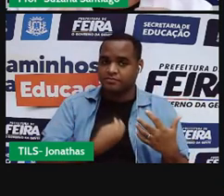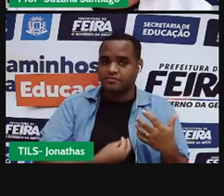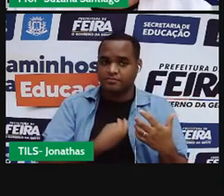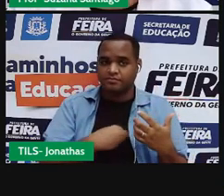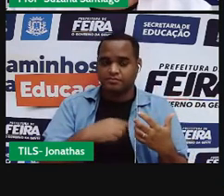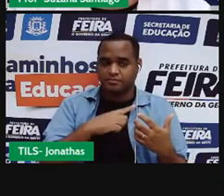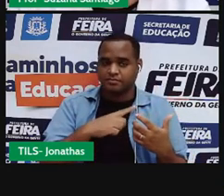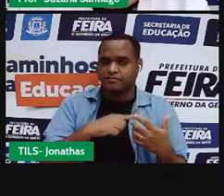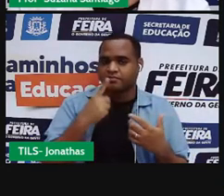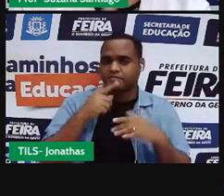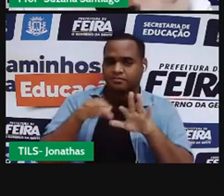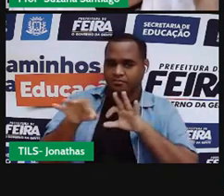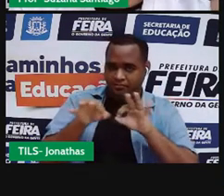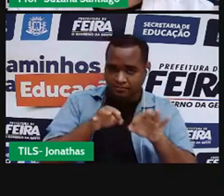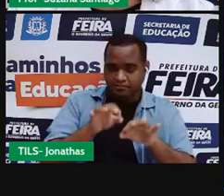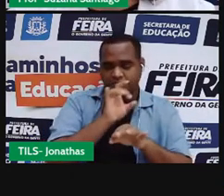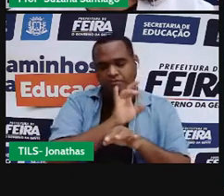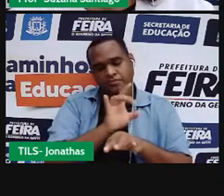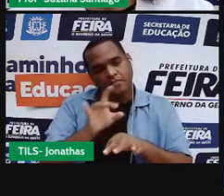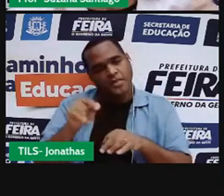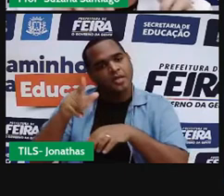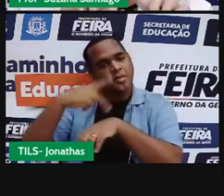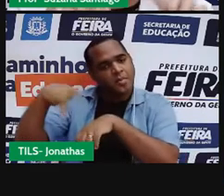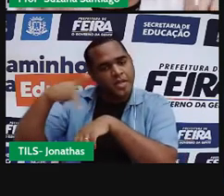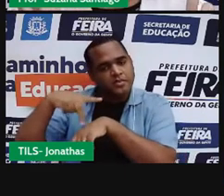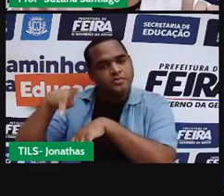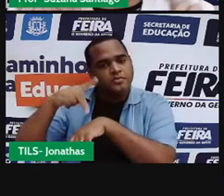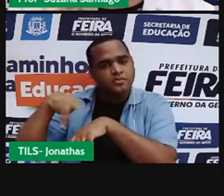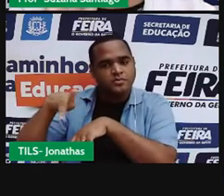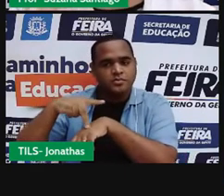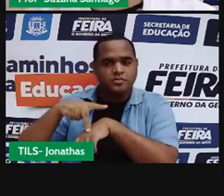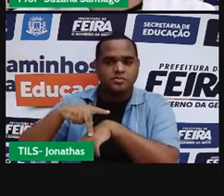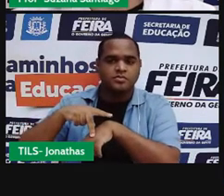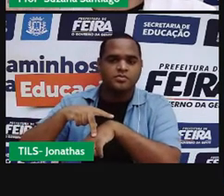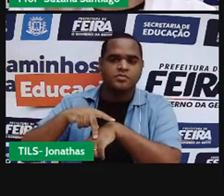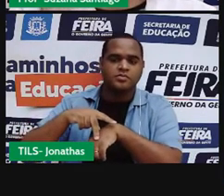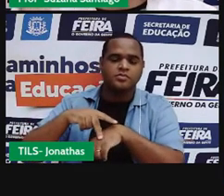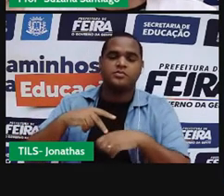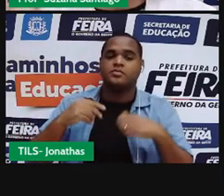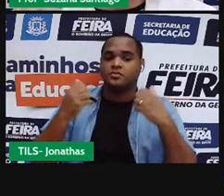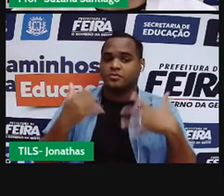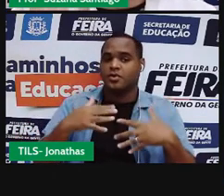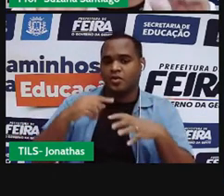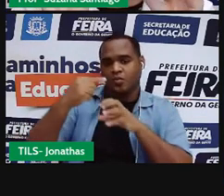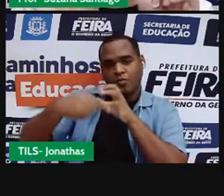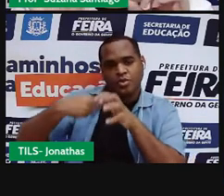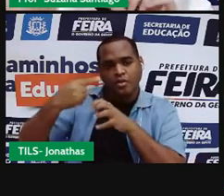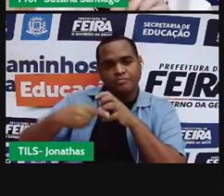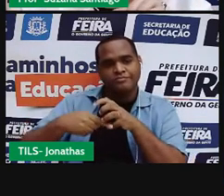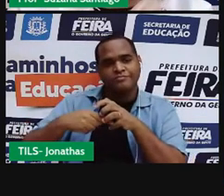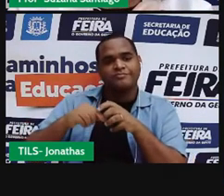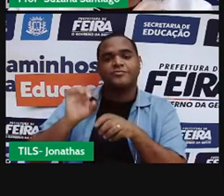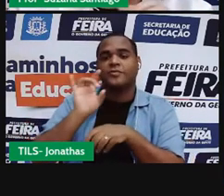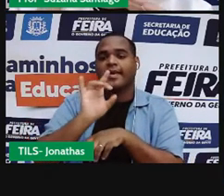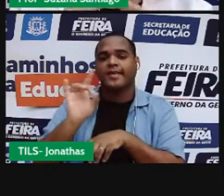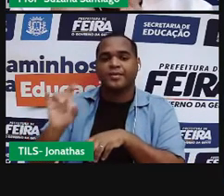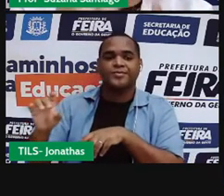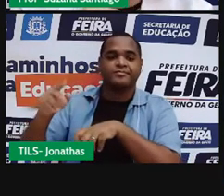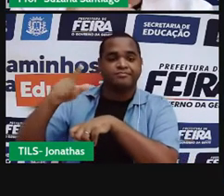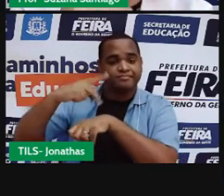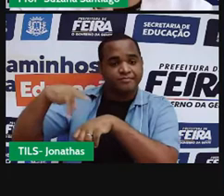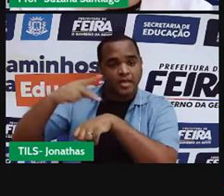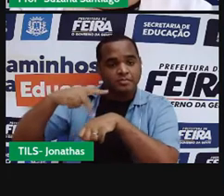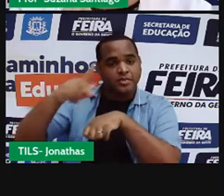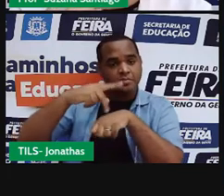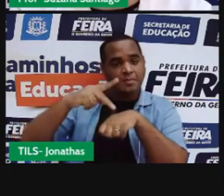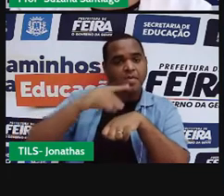órgãos reguladores de cada país. A gente não tem um órgão regulador mundial, a gente tem um em cada país. Então, depois